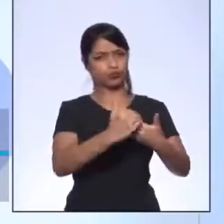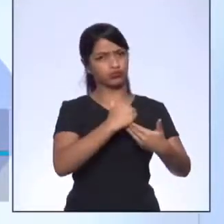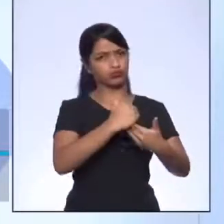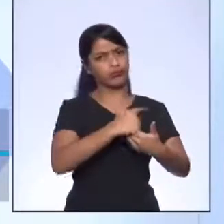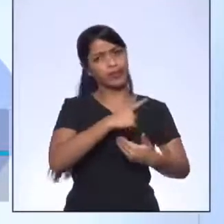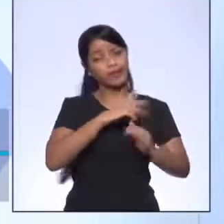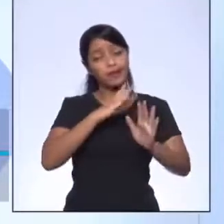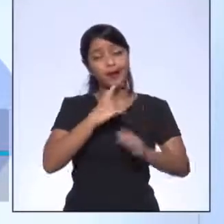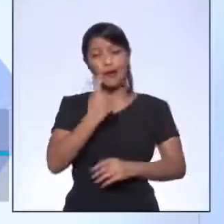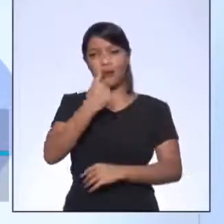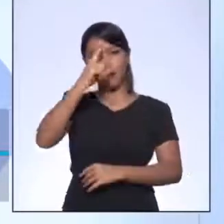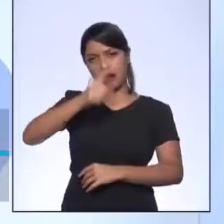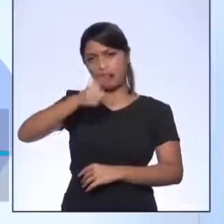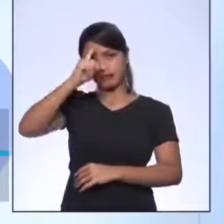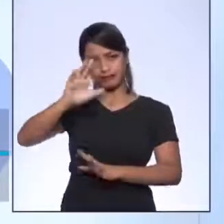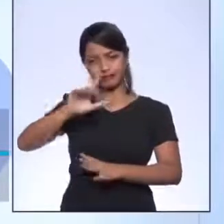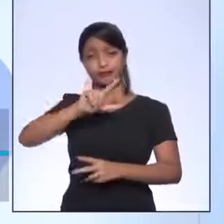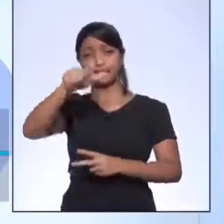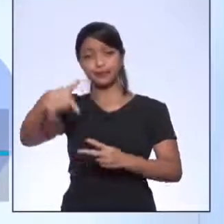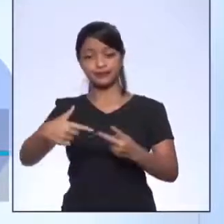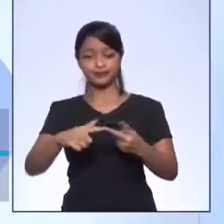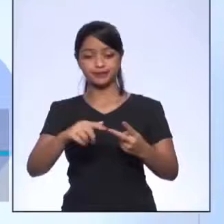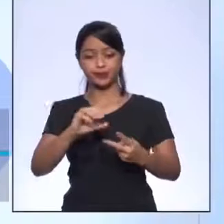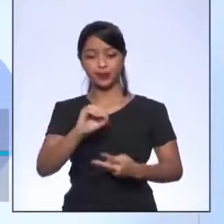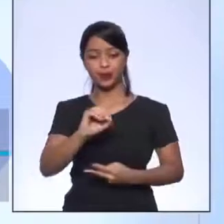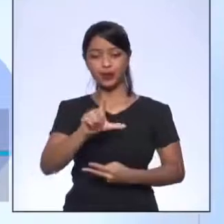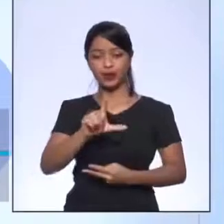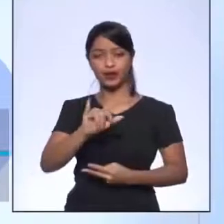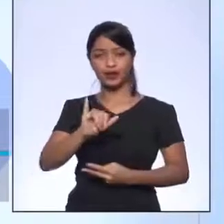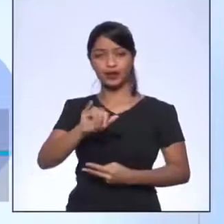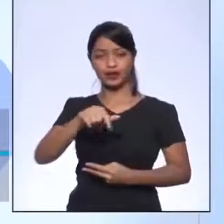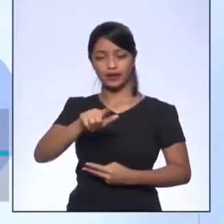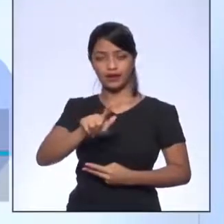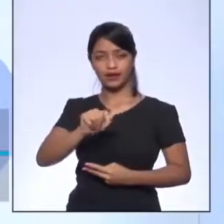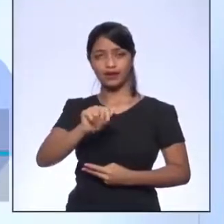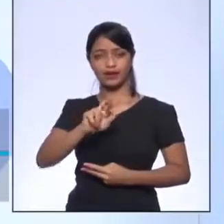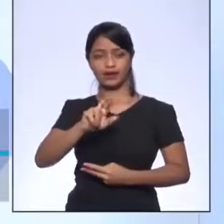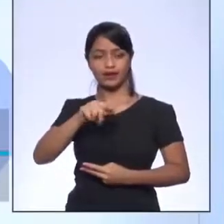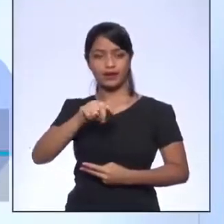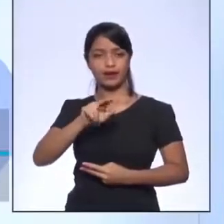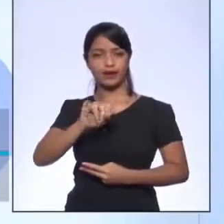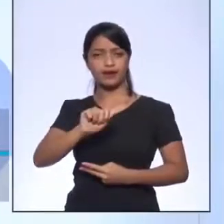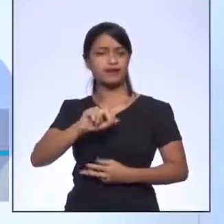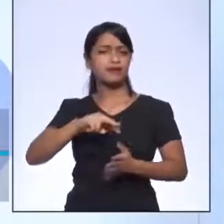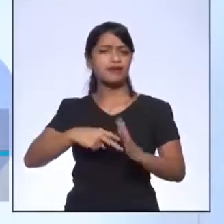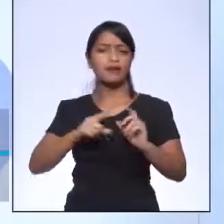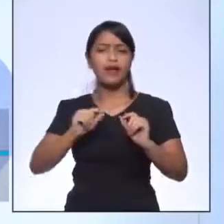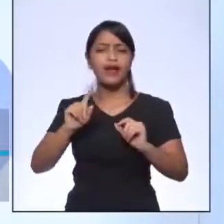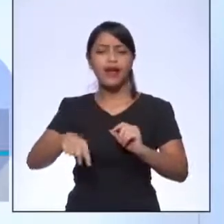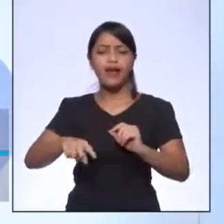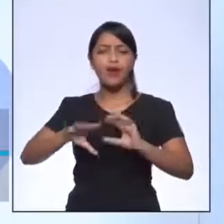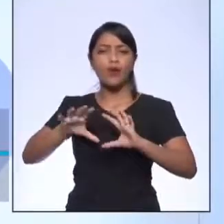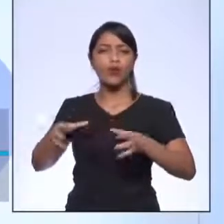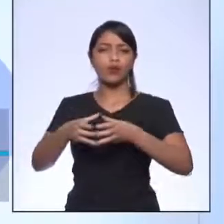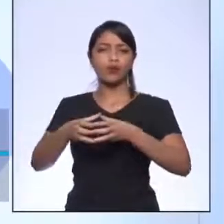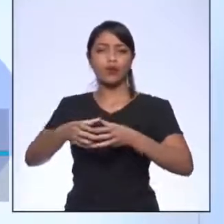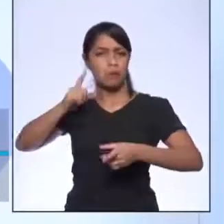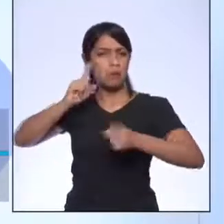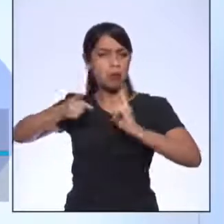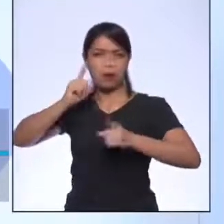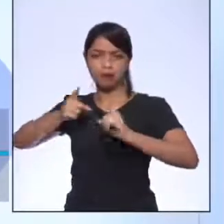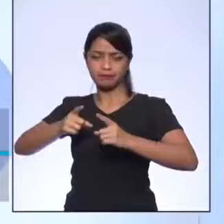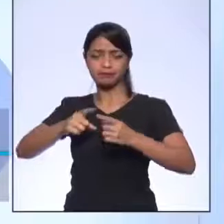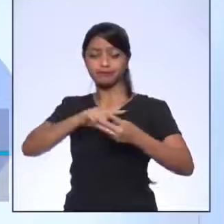o rei. Vimos a oligarquia, que são grupos que têm ali o poder, que detém esse poder, e agora a